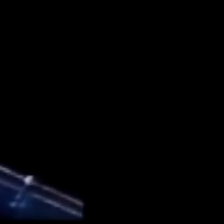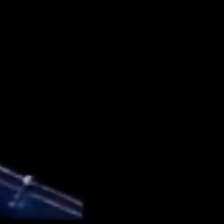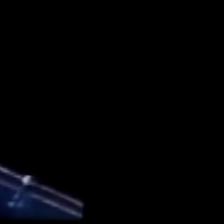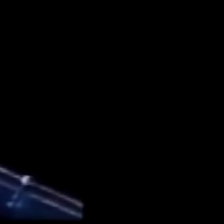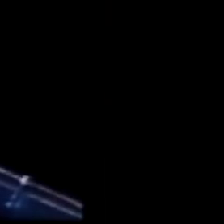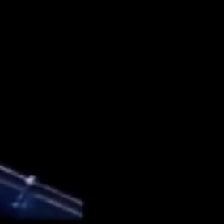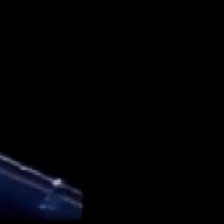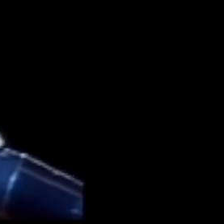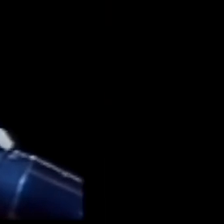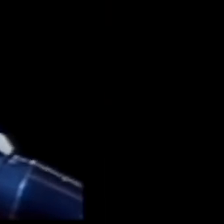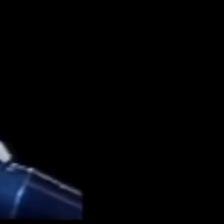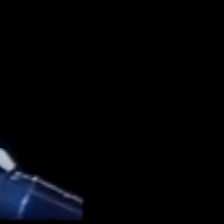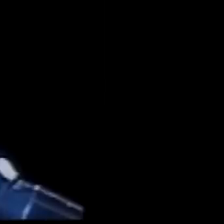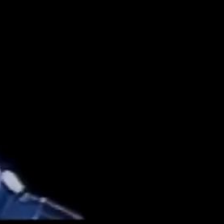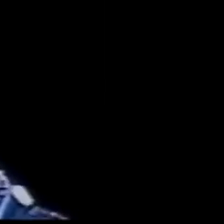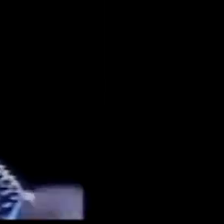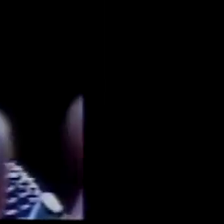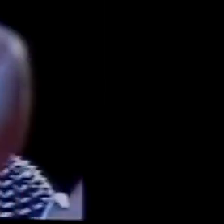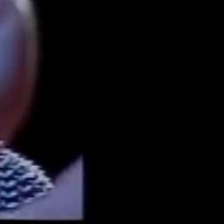depois unidos